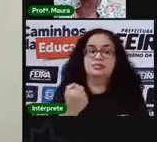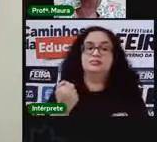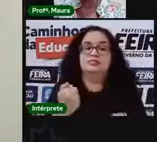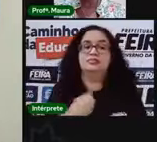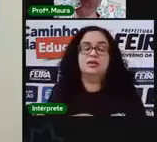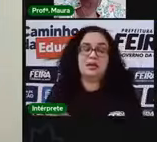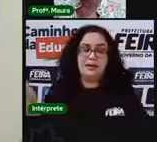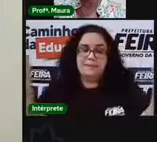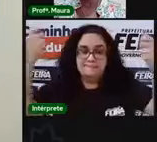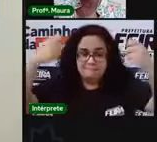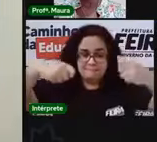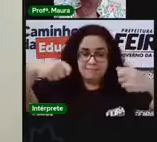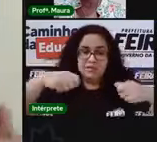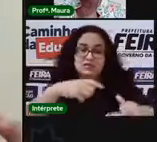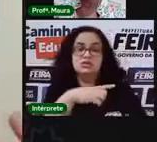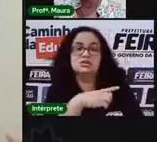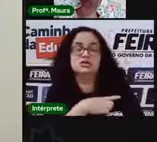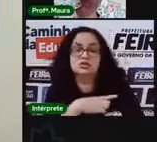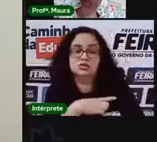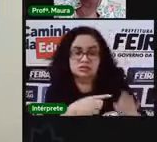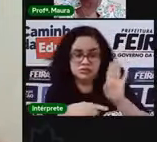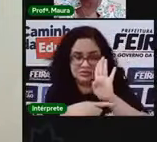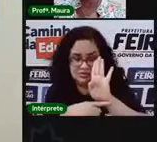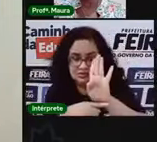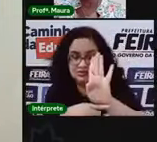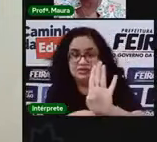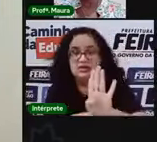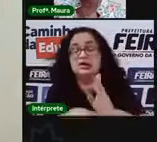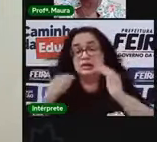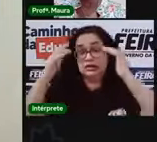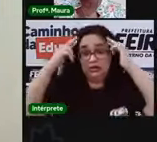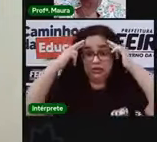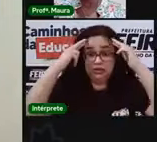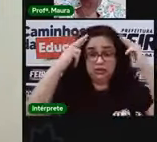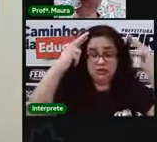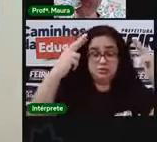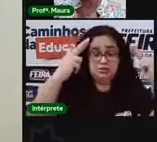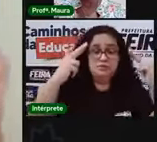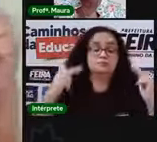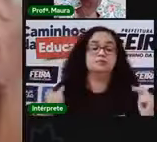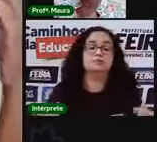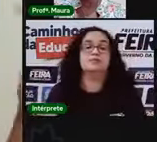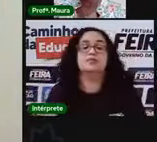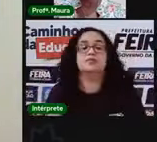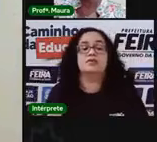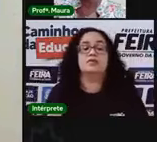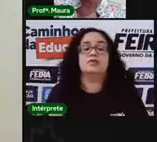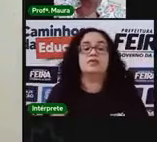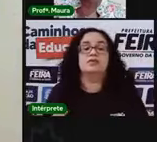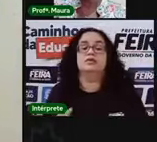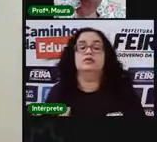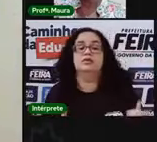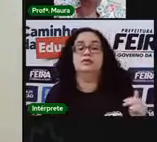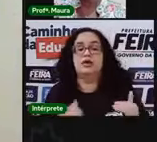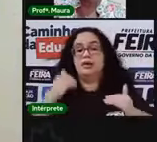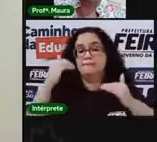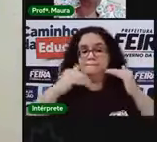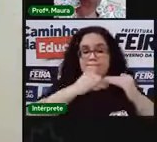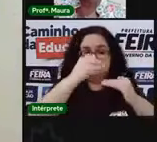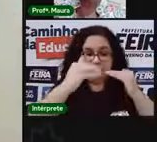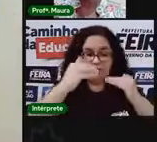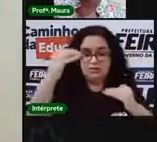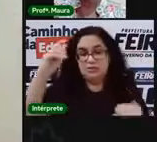Nós precisamos de equidade, de sororidade, de respeito. Nossa gratidão ancestral, professora